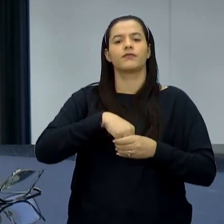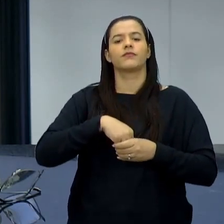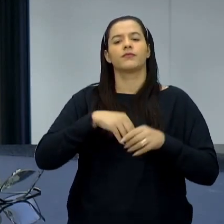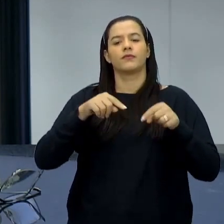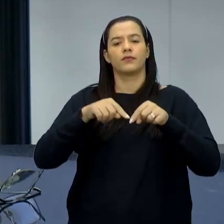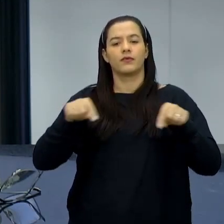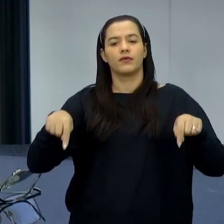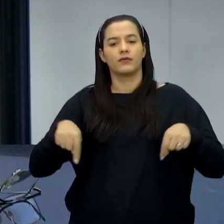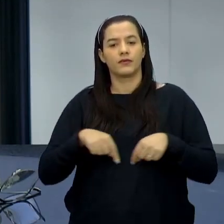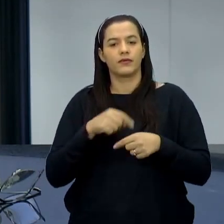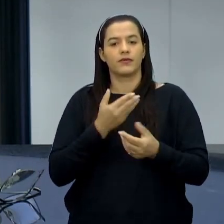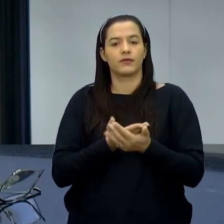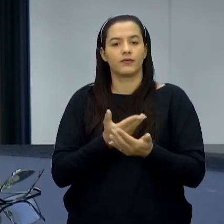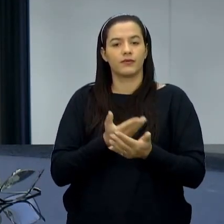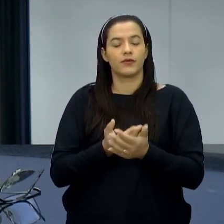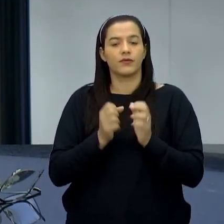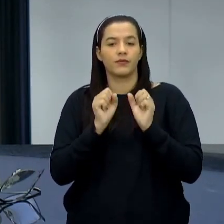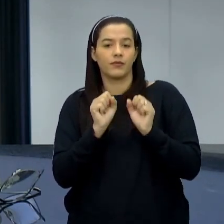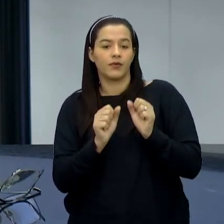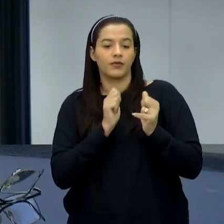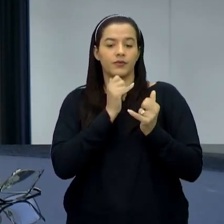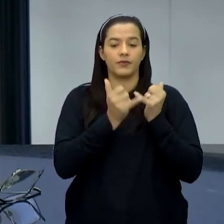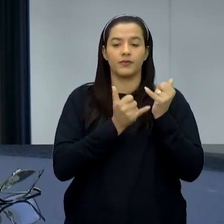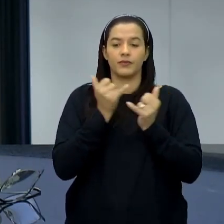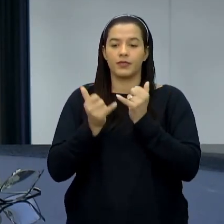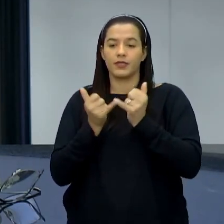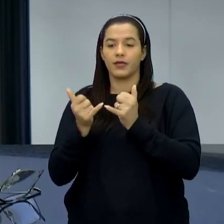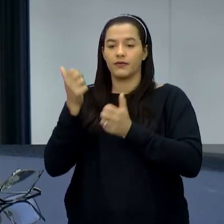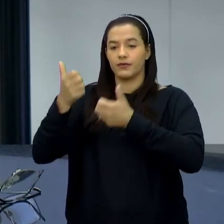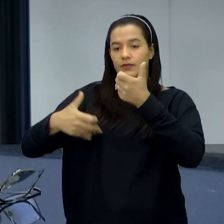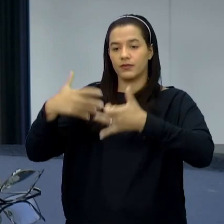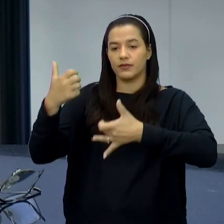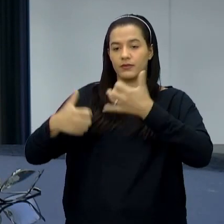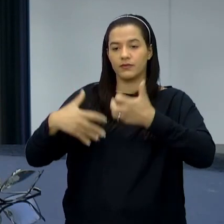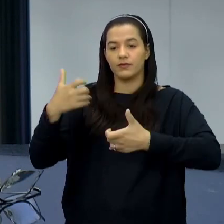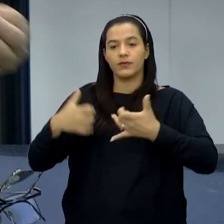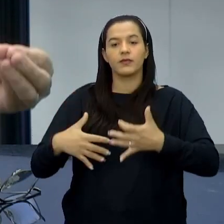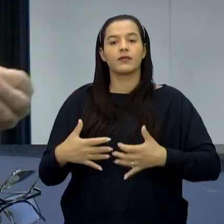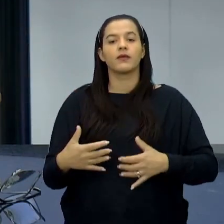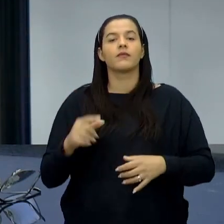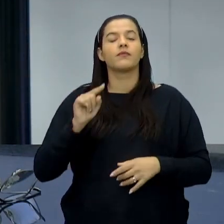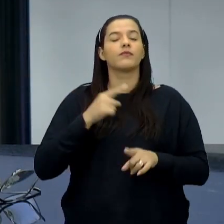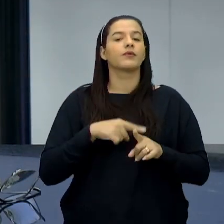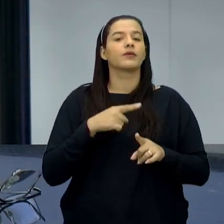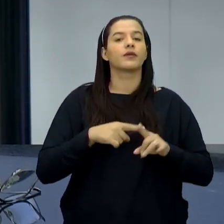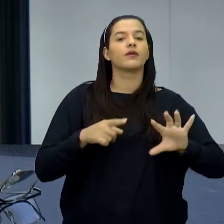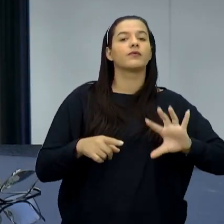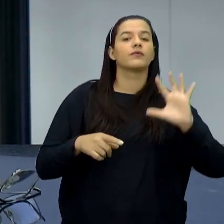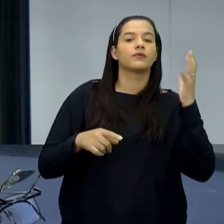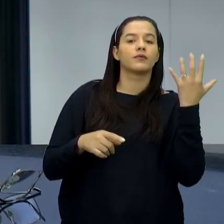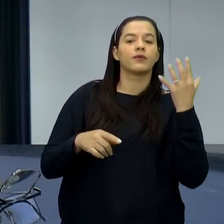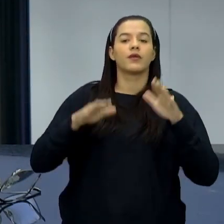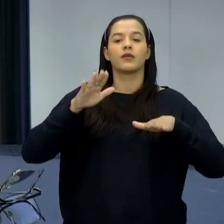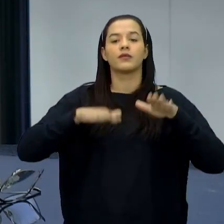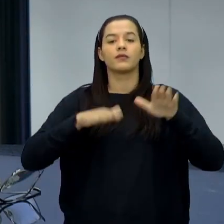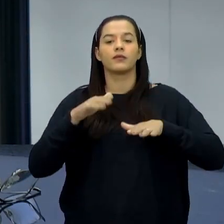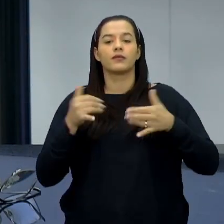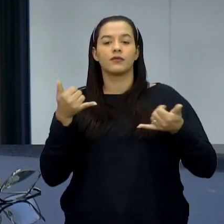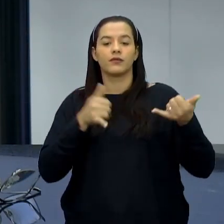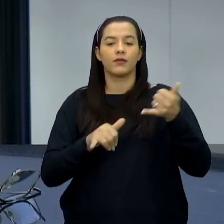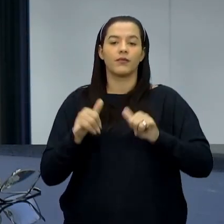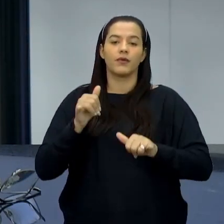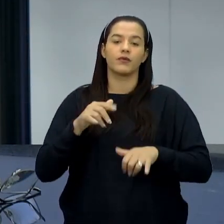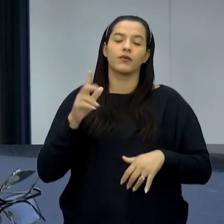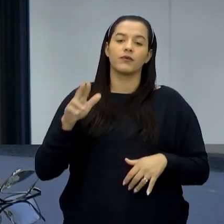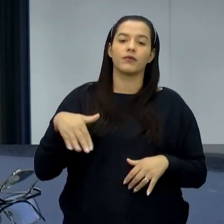também brincar e você explicando enquanto ele está fazendo aquilo. Por que aconteceu isso? Muitas vezes no laboratório eu deixava depois